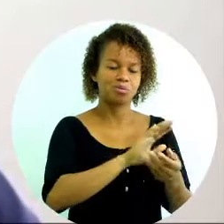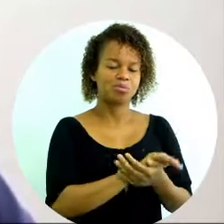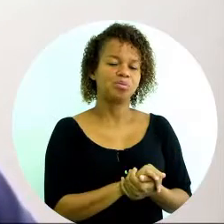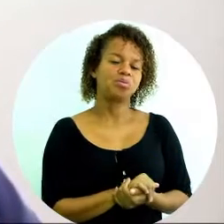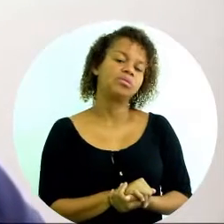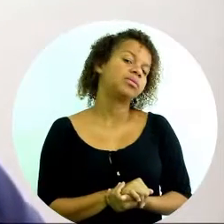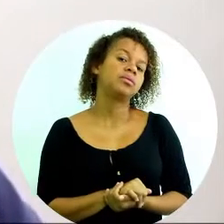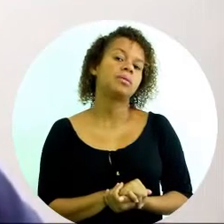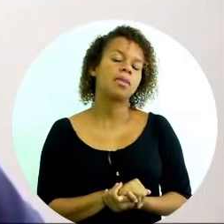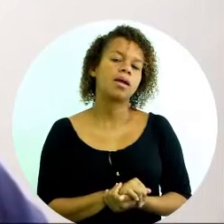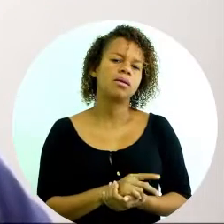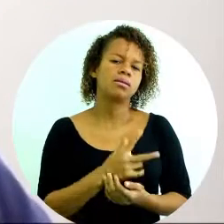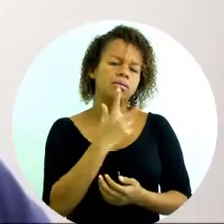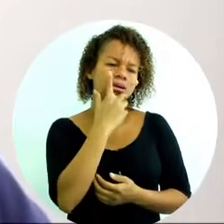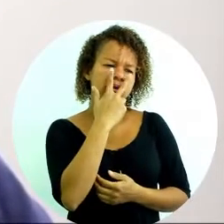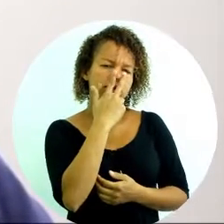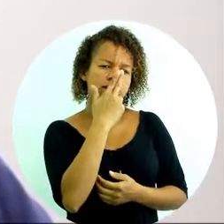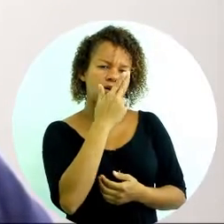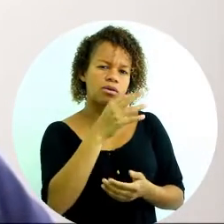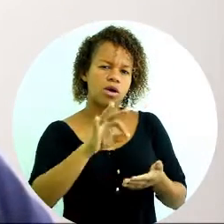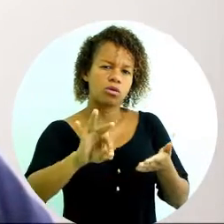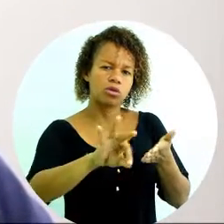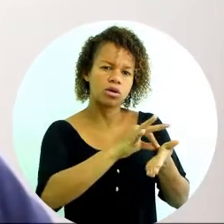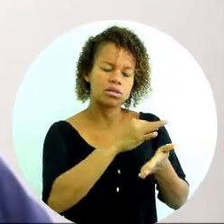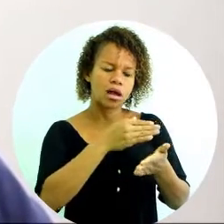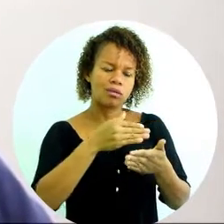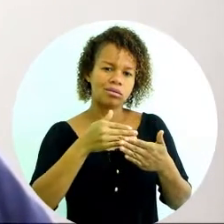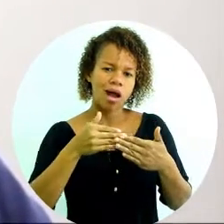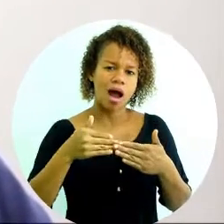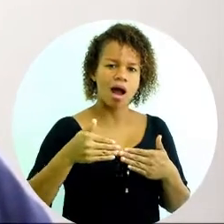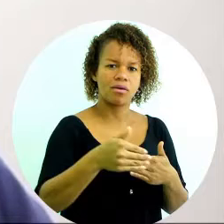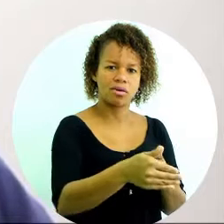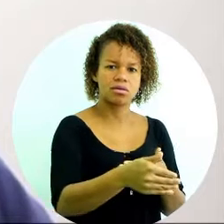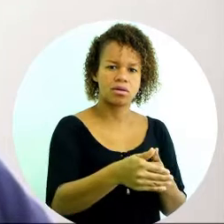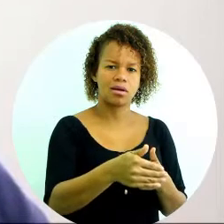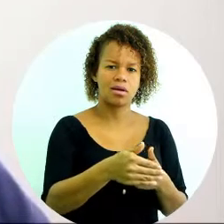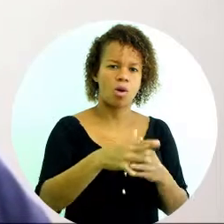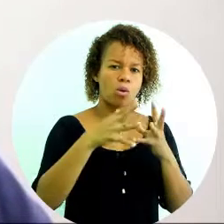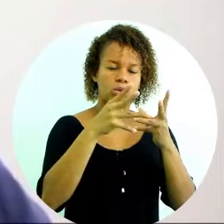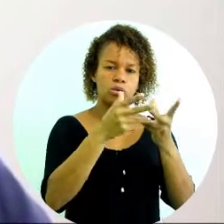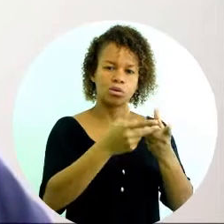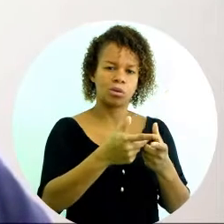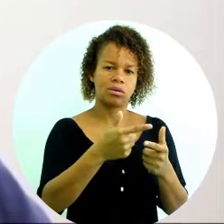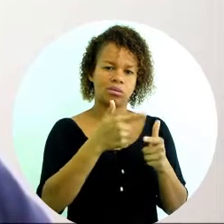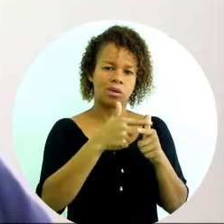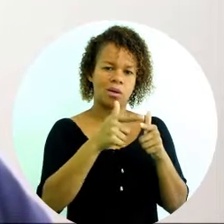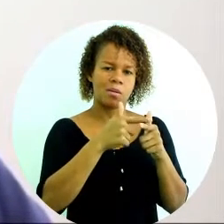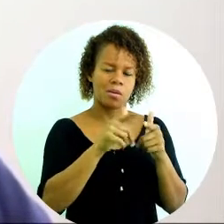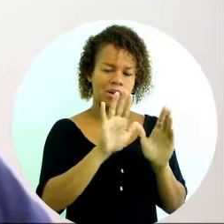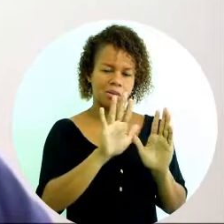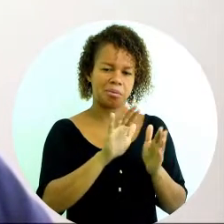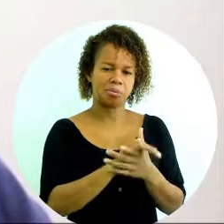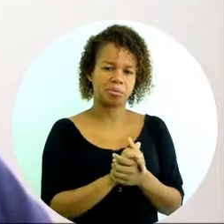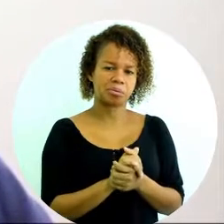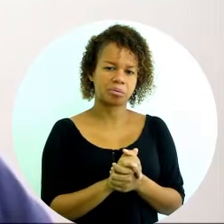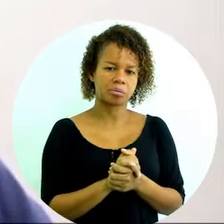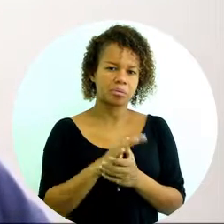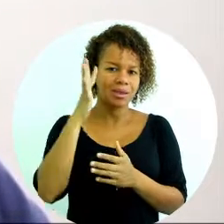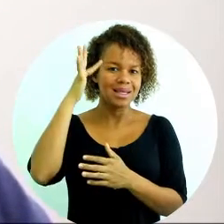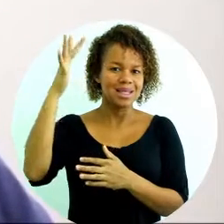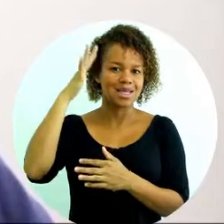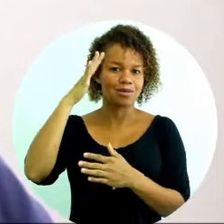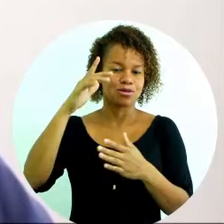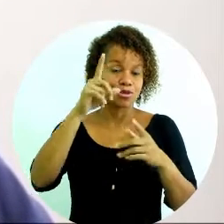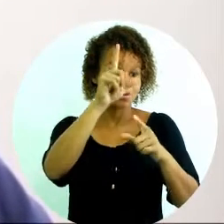aparelho ideológico. Julgamos autorizados a avançar a tese seguinte, com todos os riscos que isso